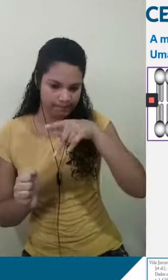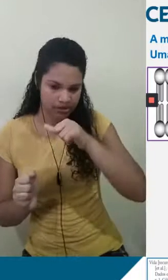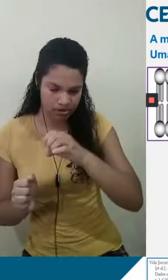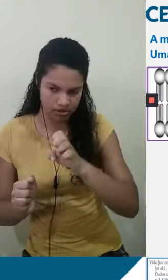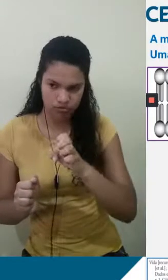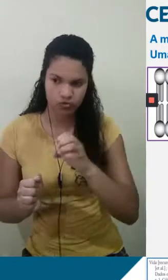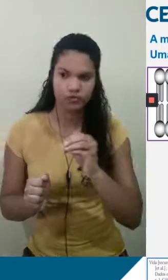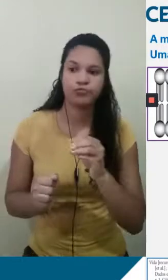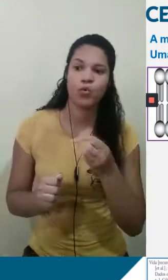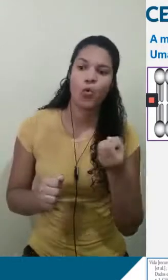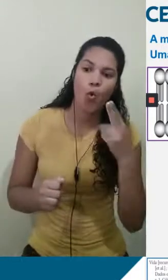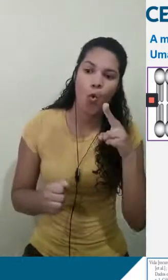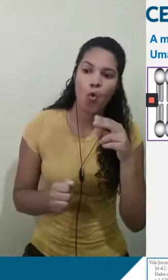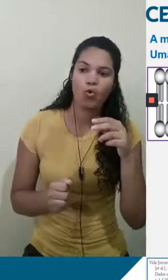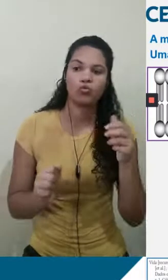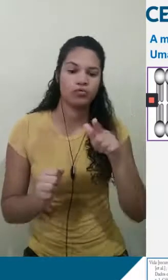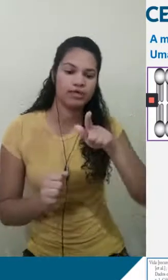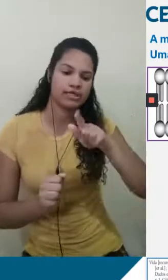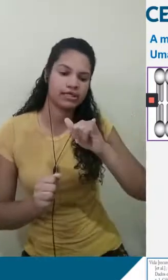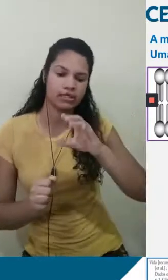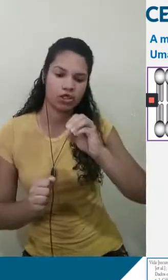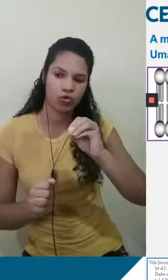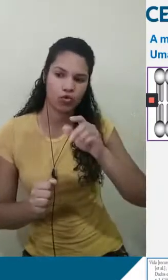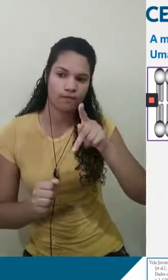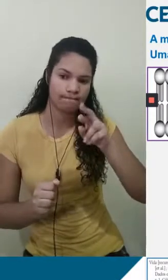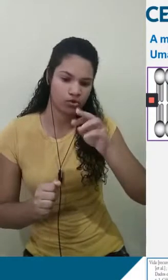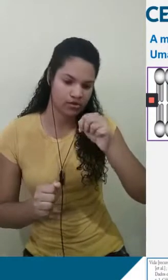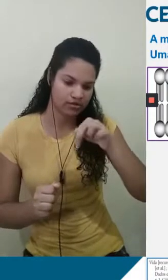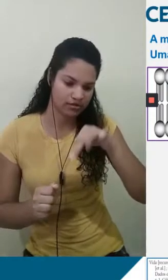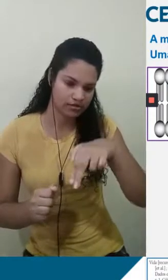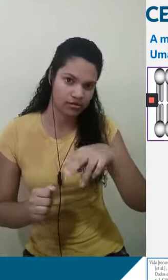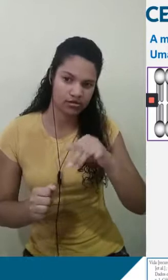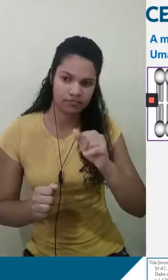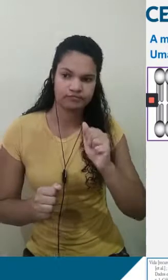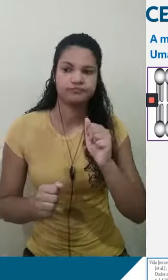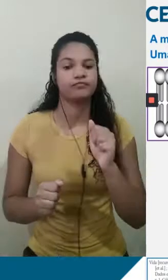de aminoácidos. Também já tivemos aulas anteriores explicando isto.